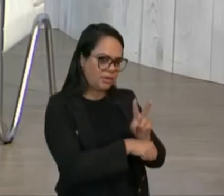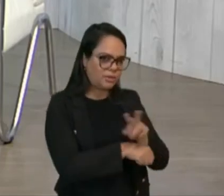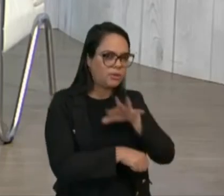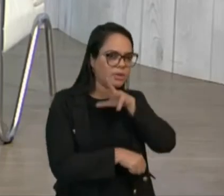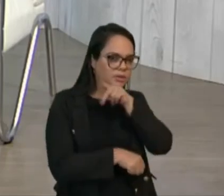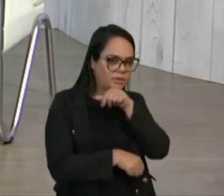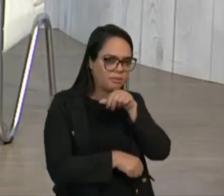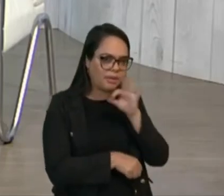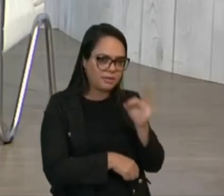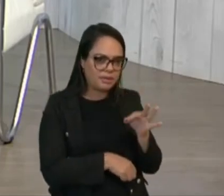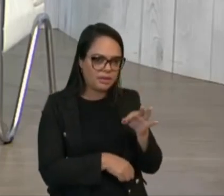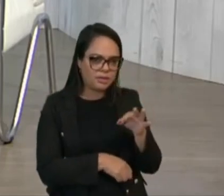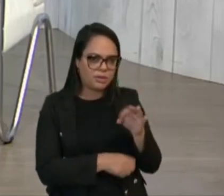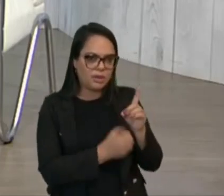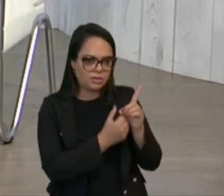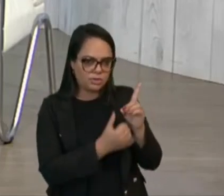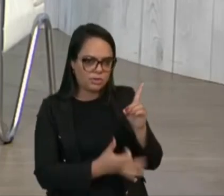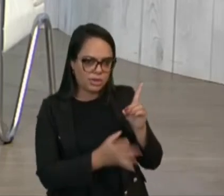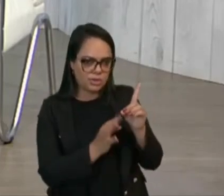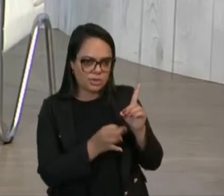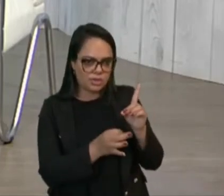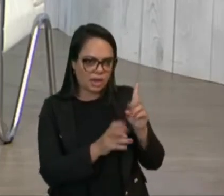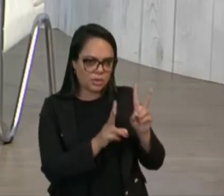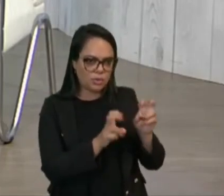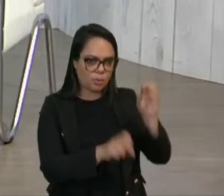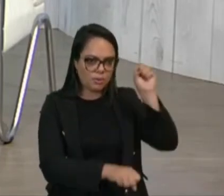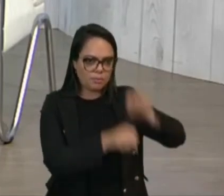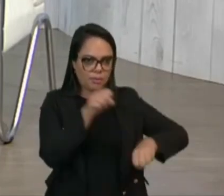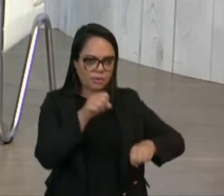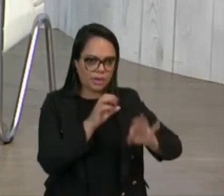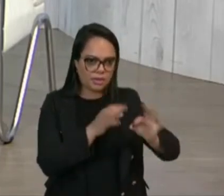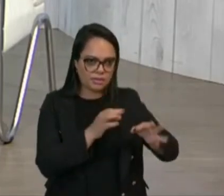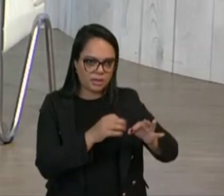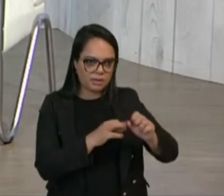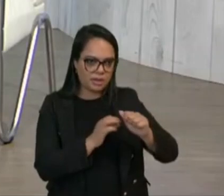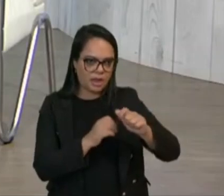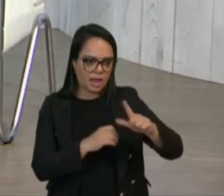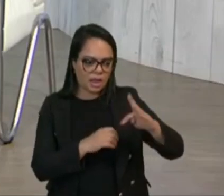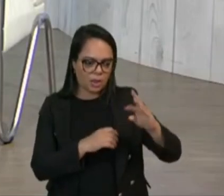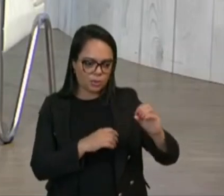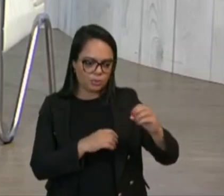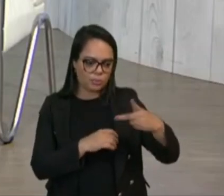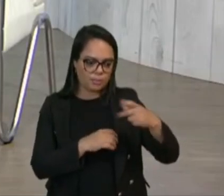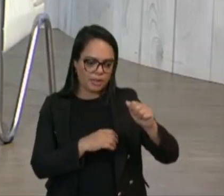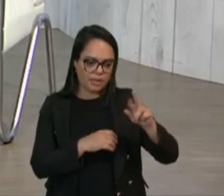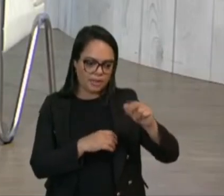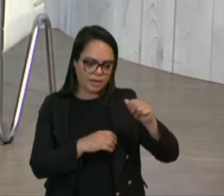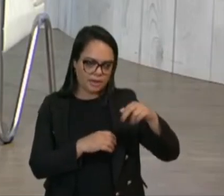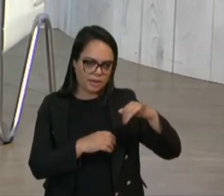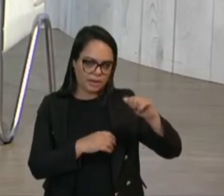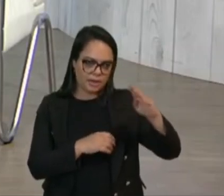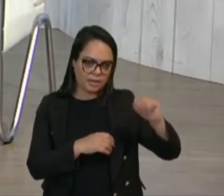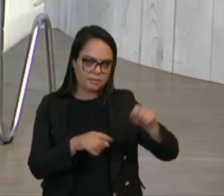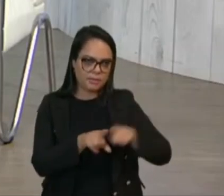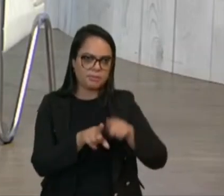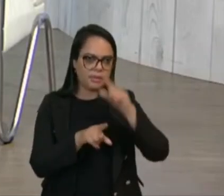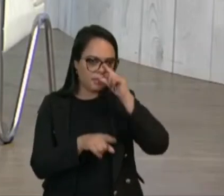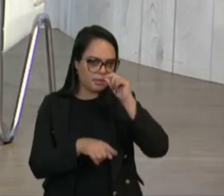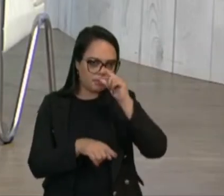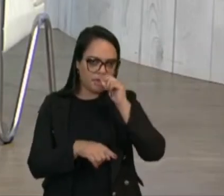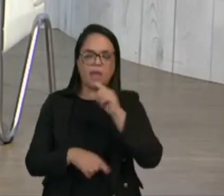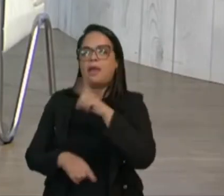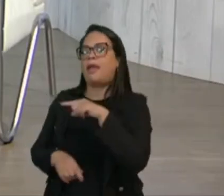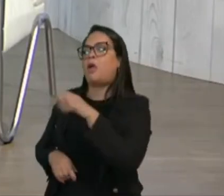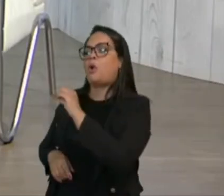animais, diretora em relação aos maltratos dos animais de Isso Alto Paranaíba e também no Triângulo Mineiro. pela OAB, né? Na Diretoria de